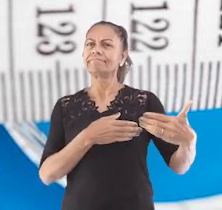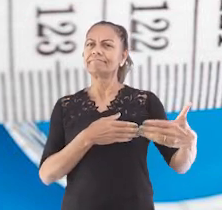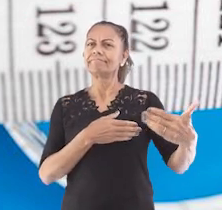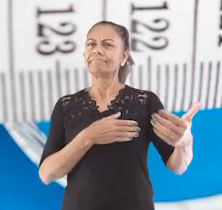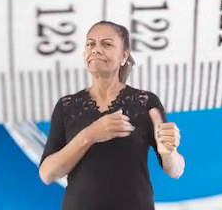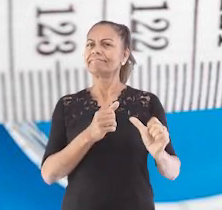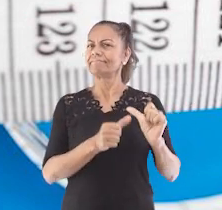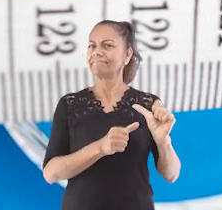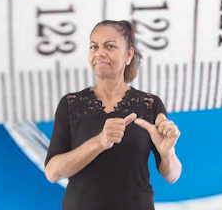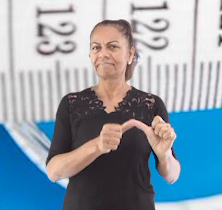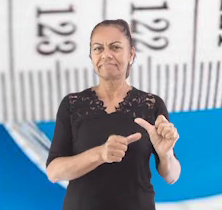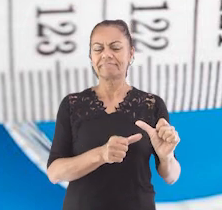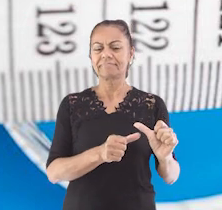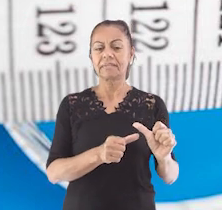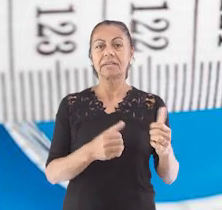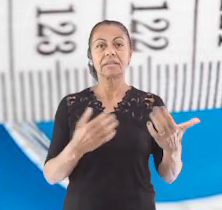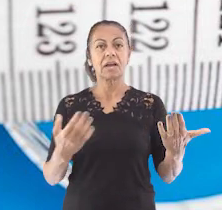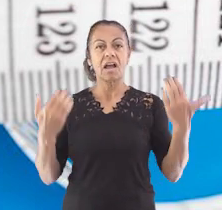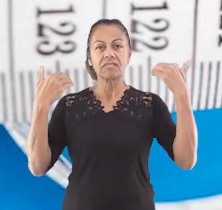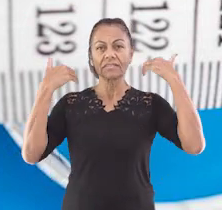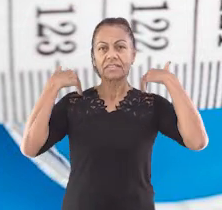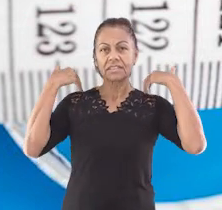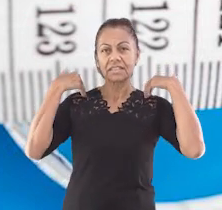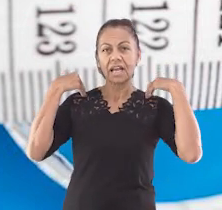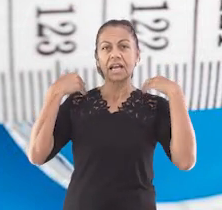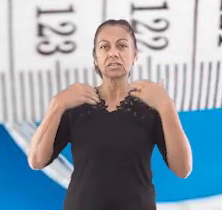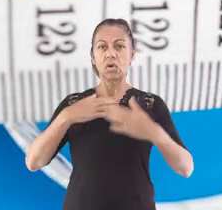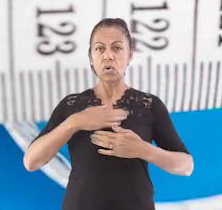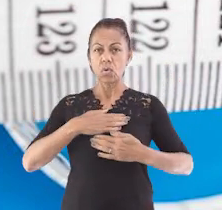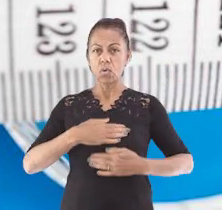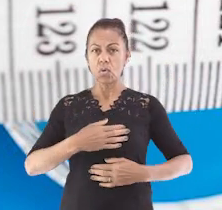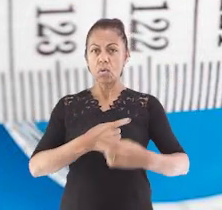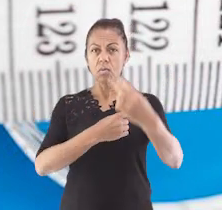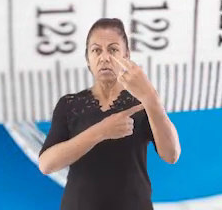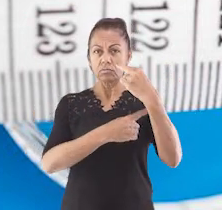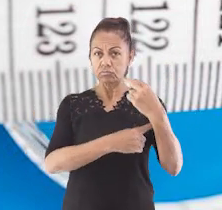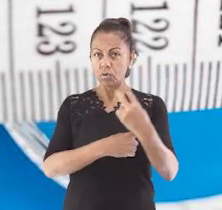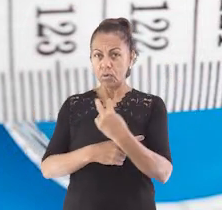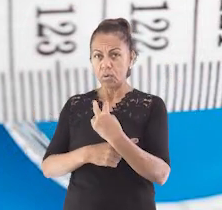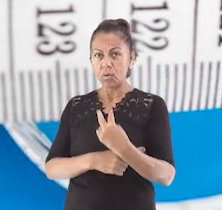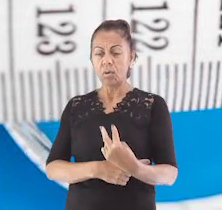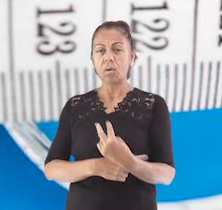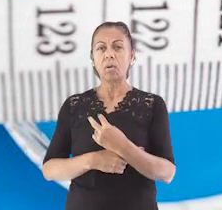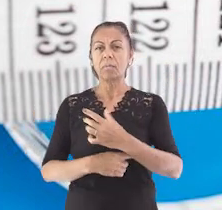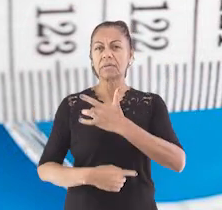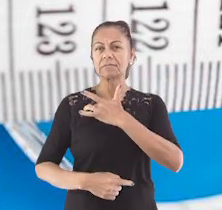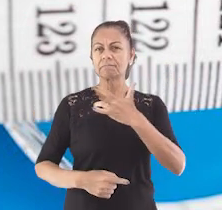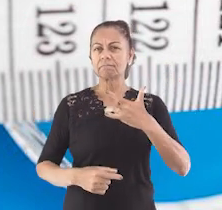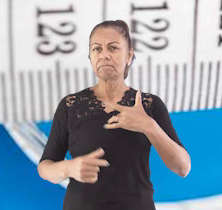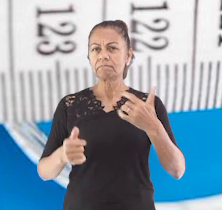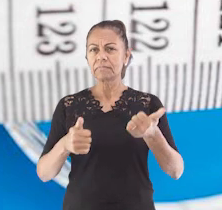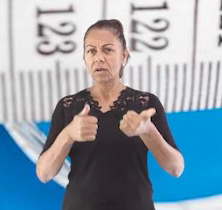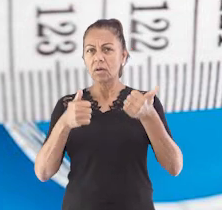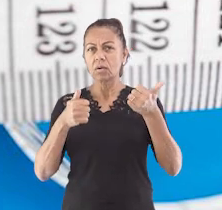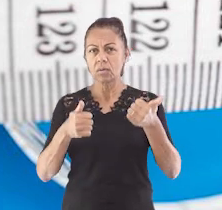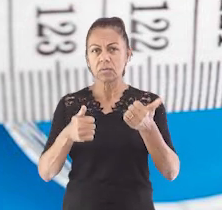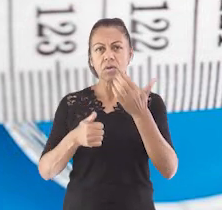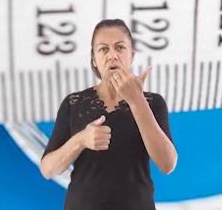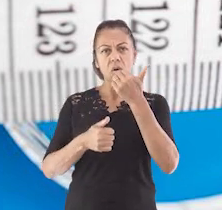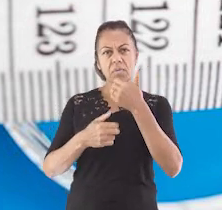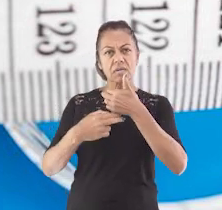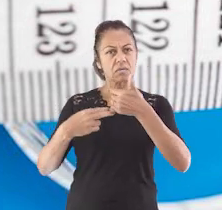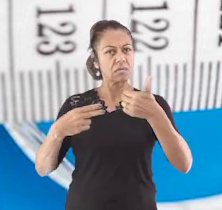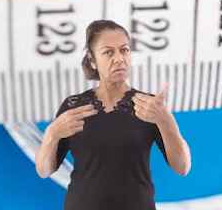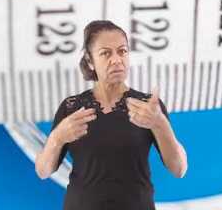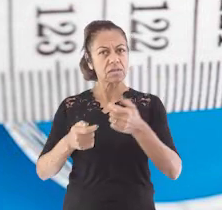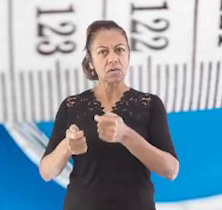se prolongue pelo resto de toda a nossa vida. Fazer atividades físicas, cuidar do corpo e